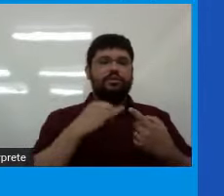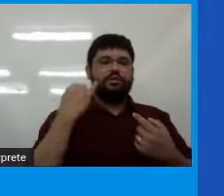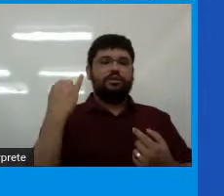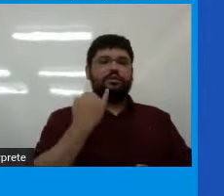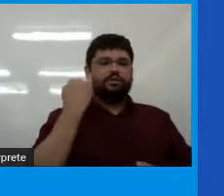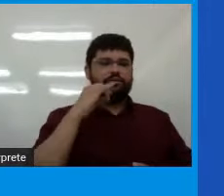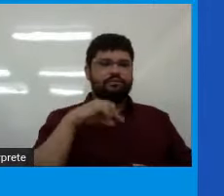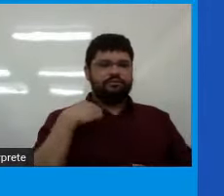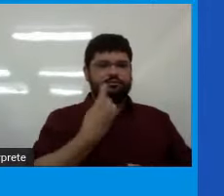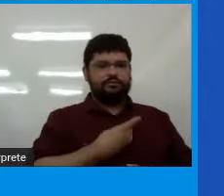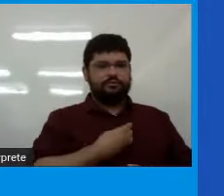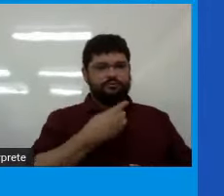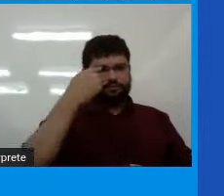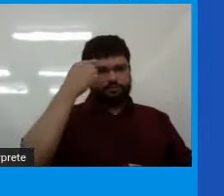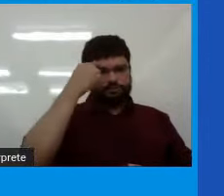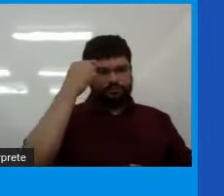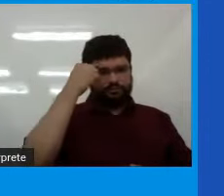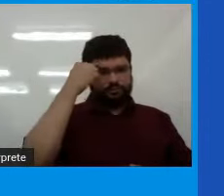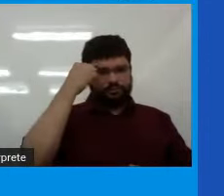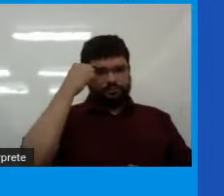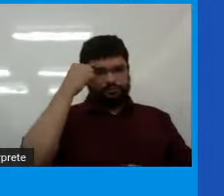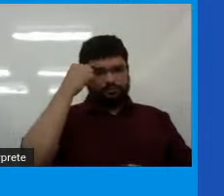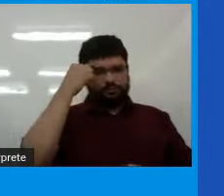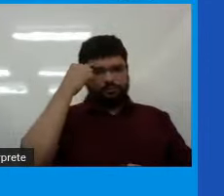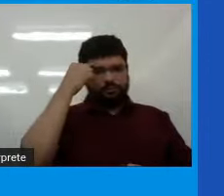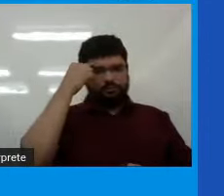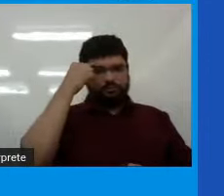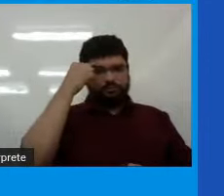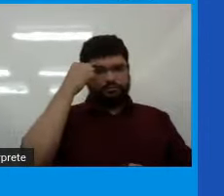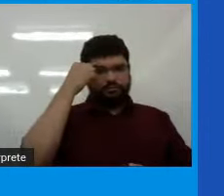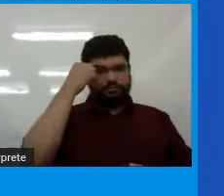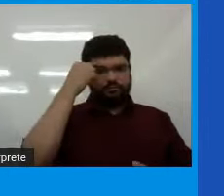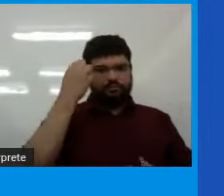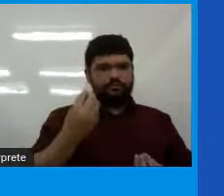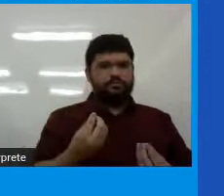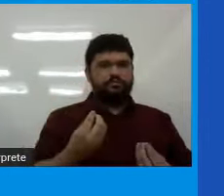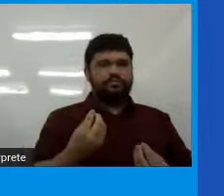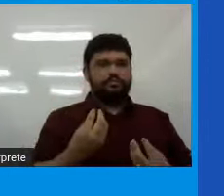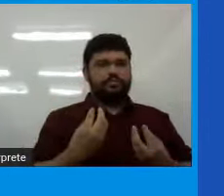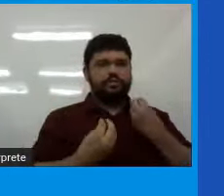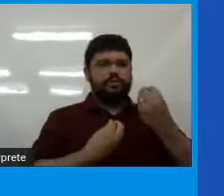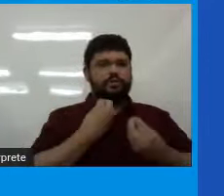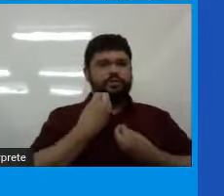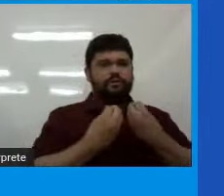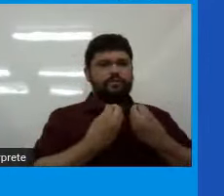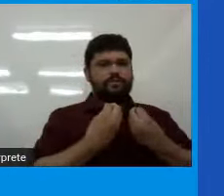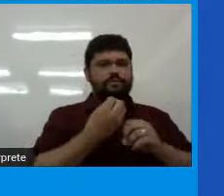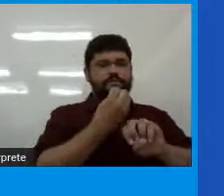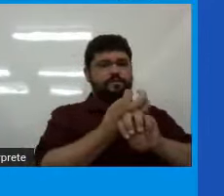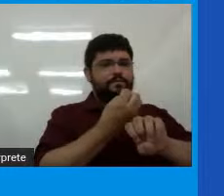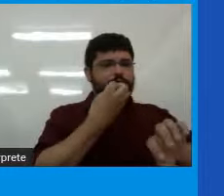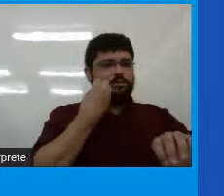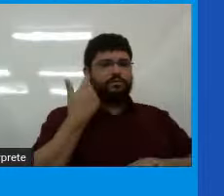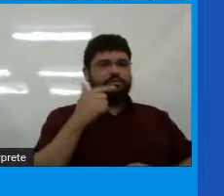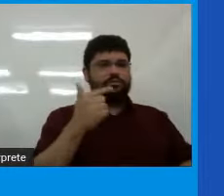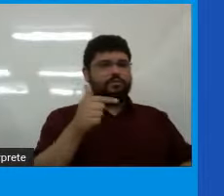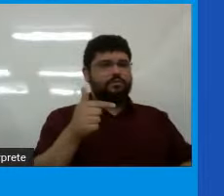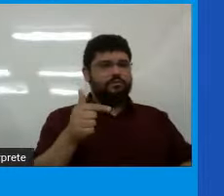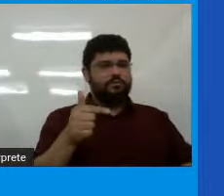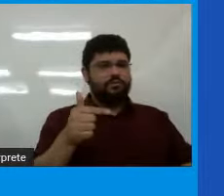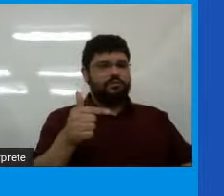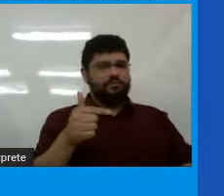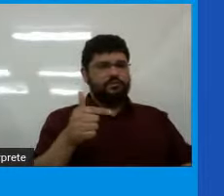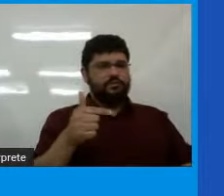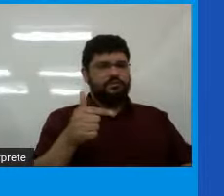que essa reconfiguração, ela não se enquadra no modelo de educação à distância. Nós estamos vivendo um